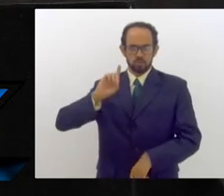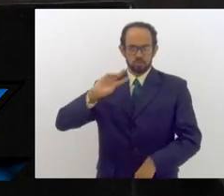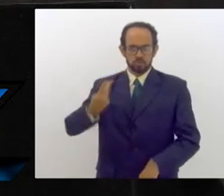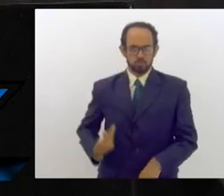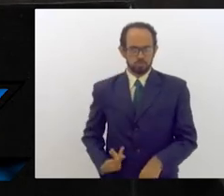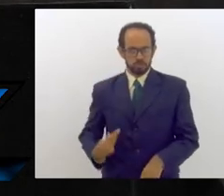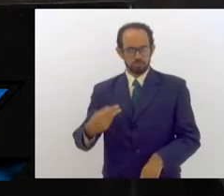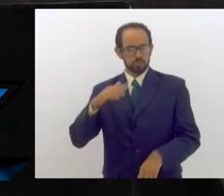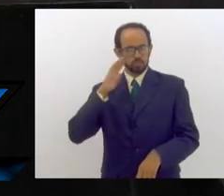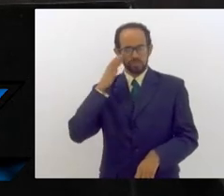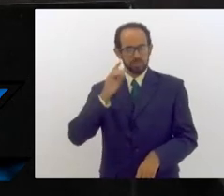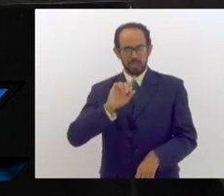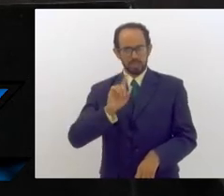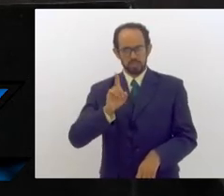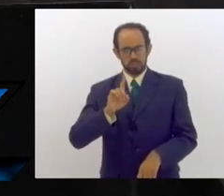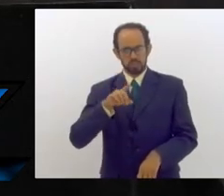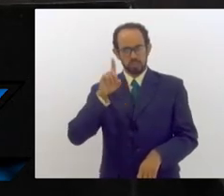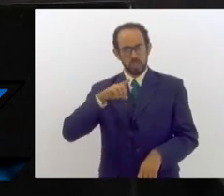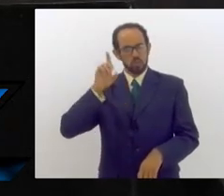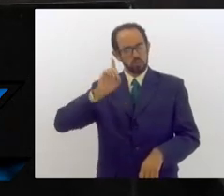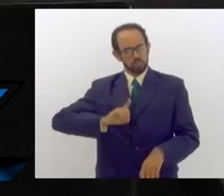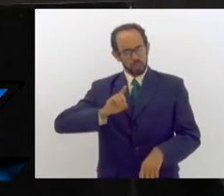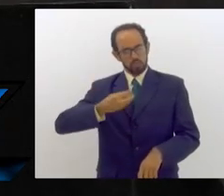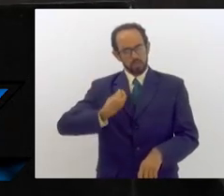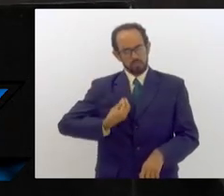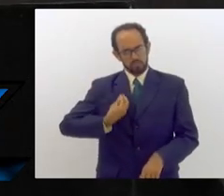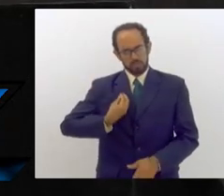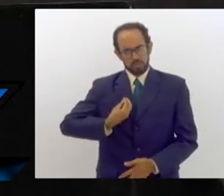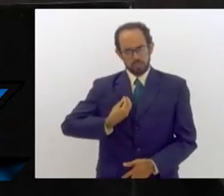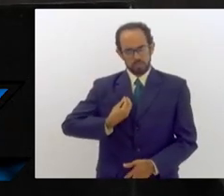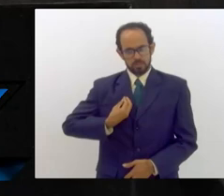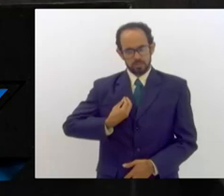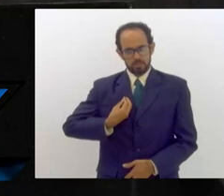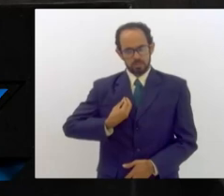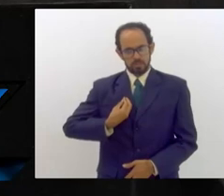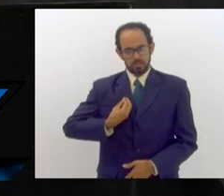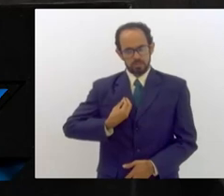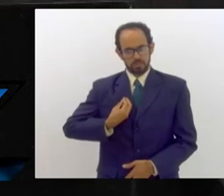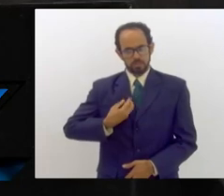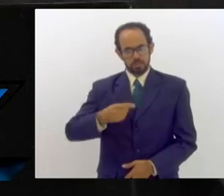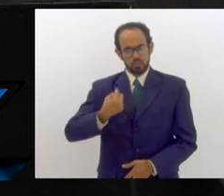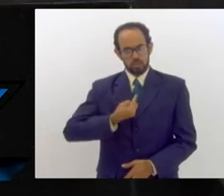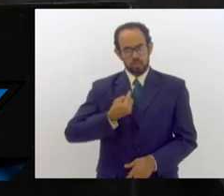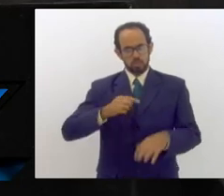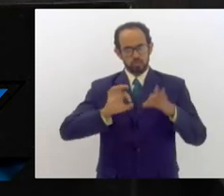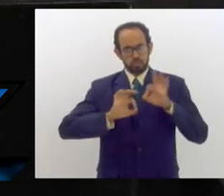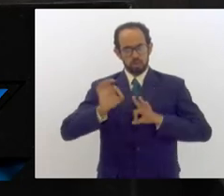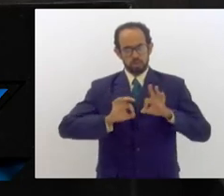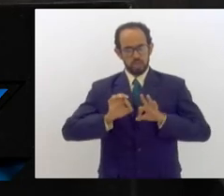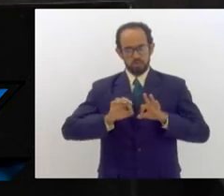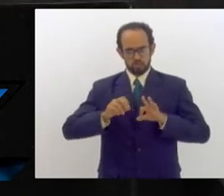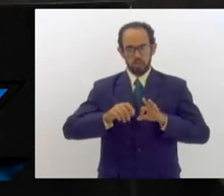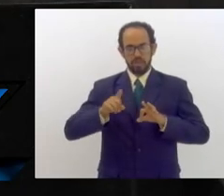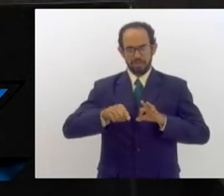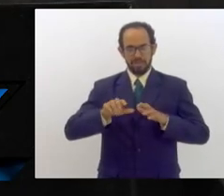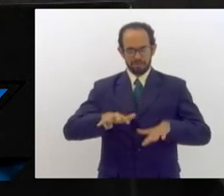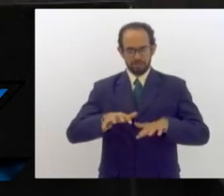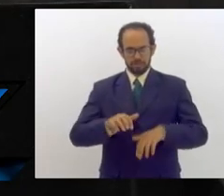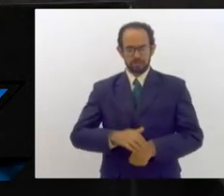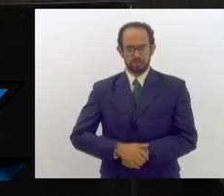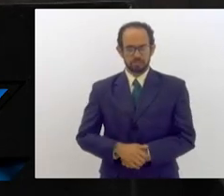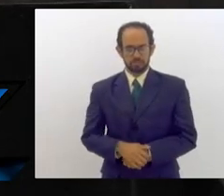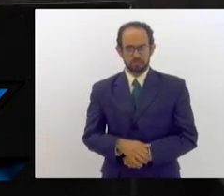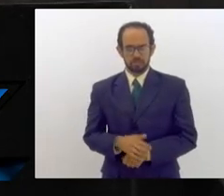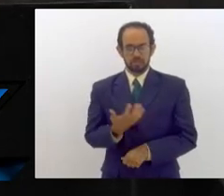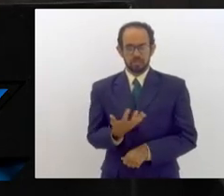entende que direitos humanos é o direito à Vida e esse nosso projeto de lei vai nessa direção mas eu também